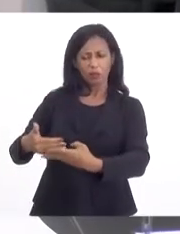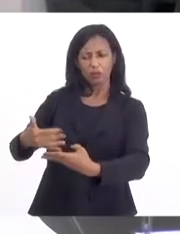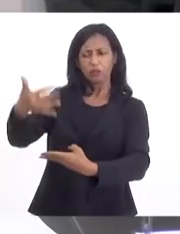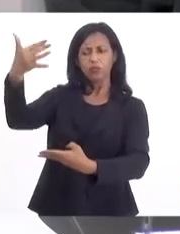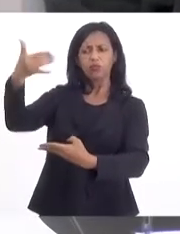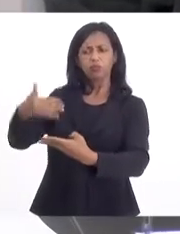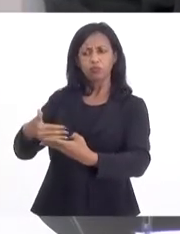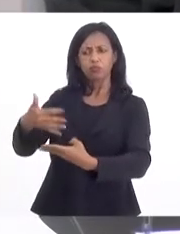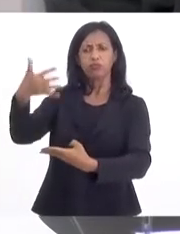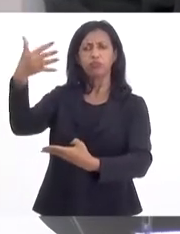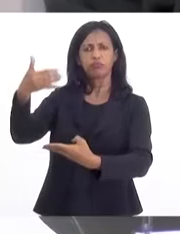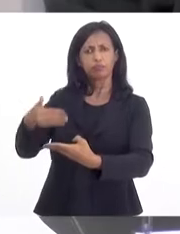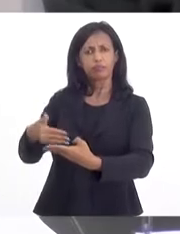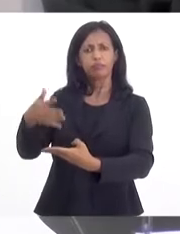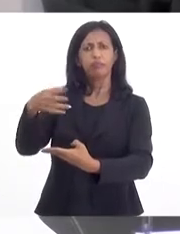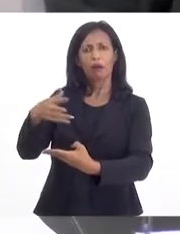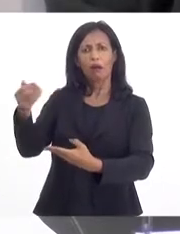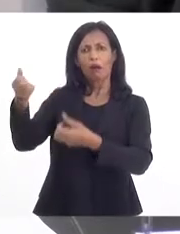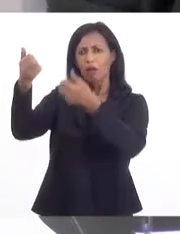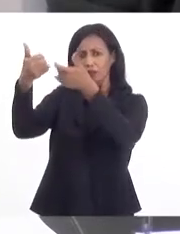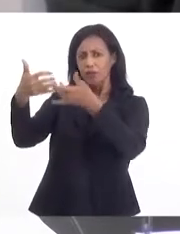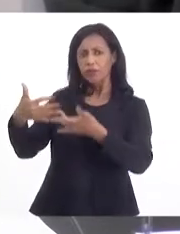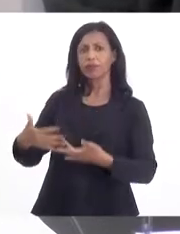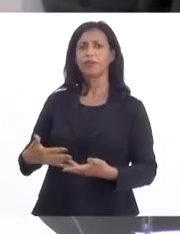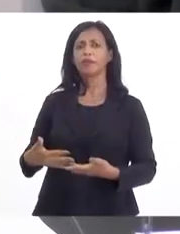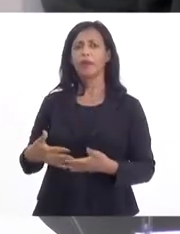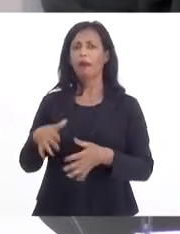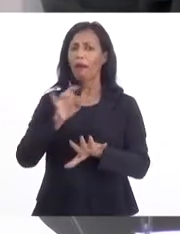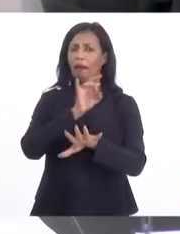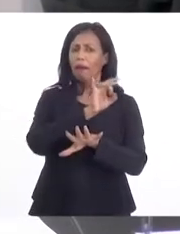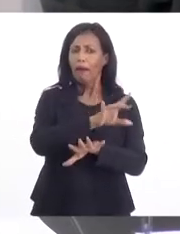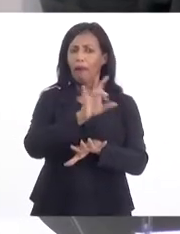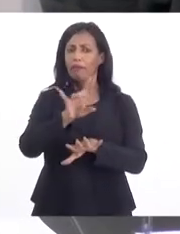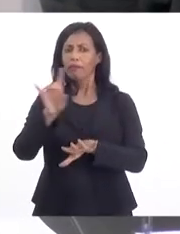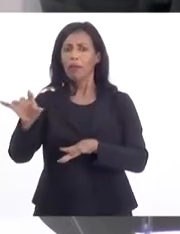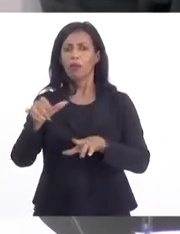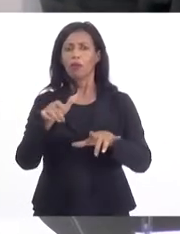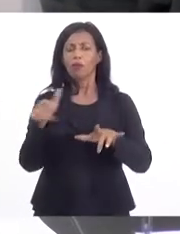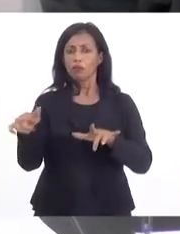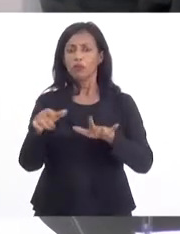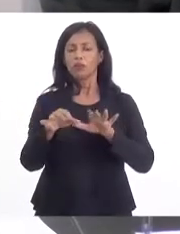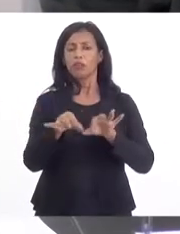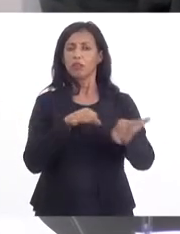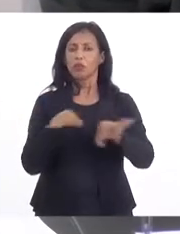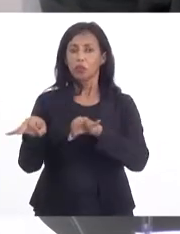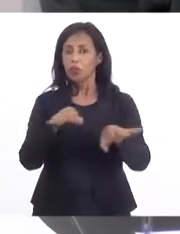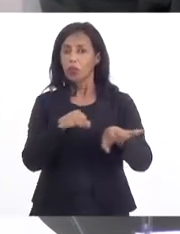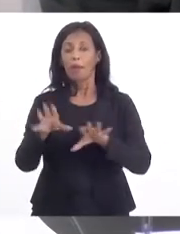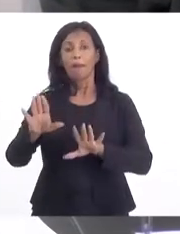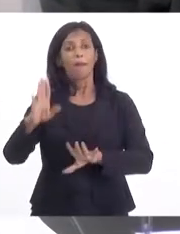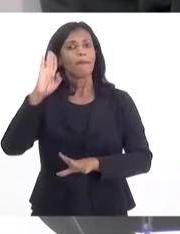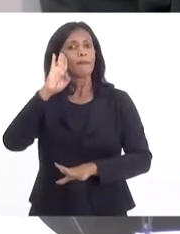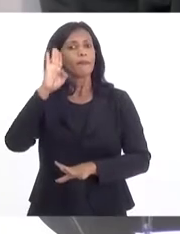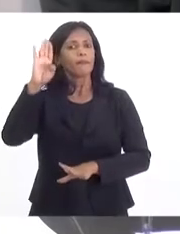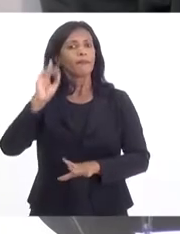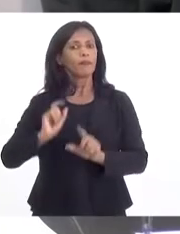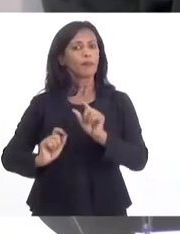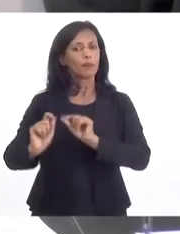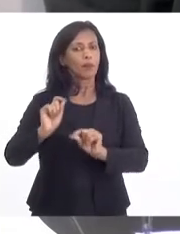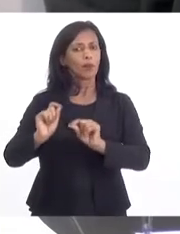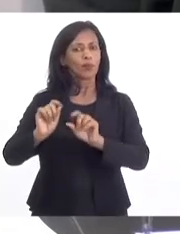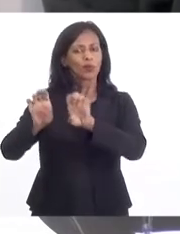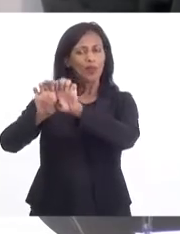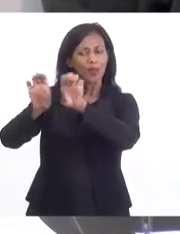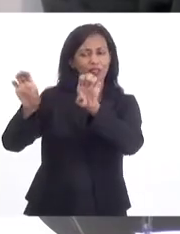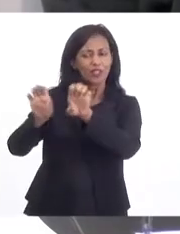sobre os faseamentos de cada um desses projetos, mas principalmente sobre a